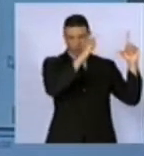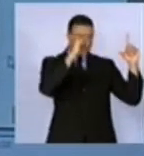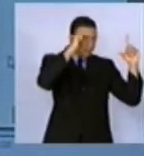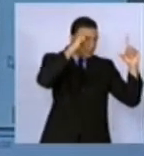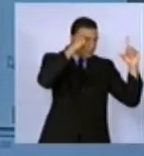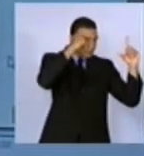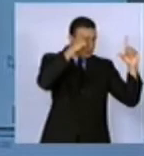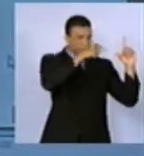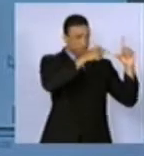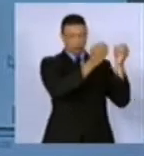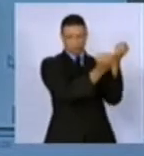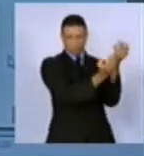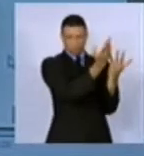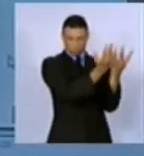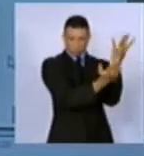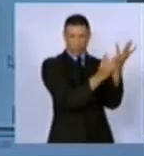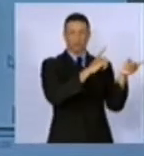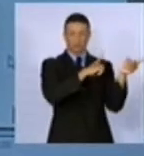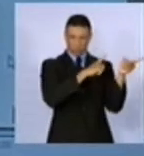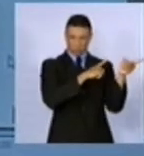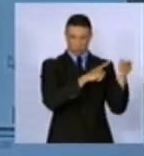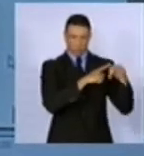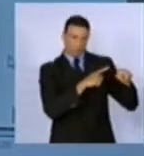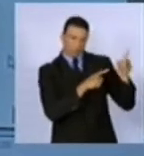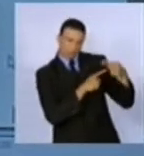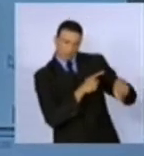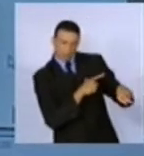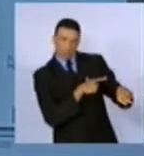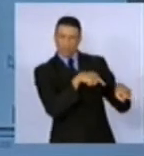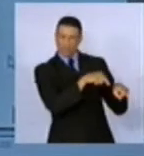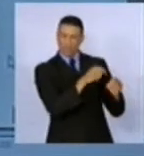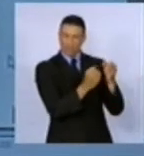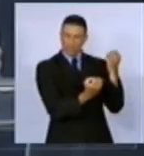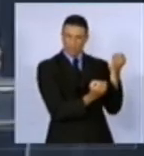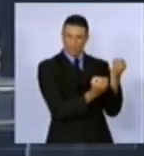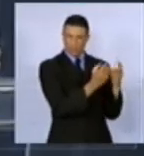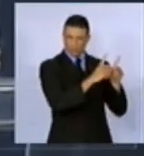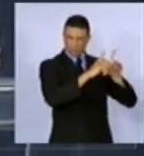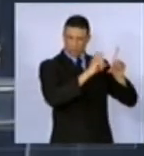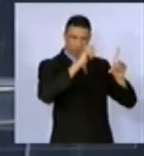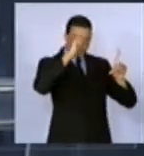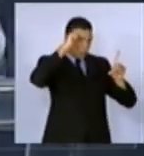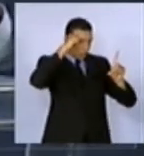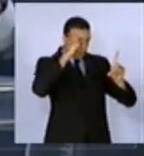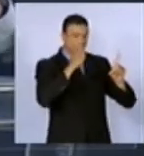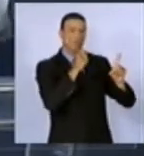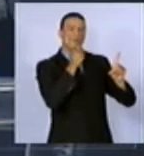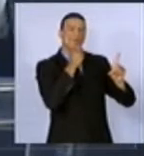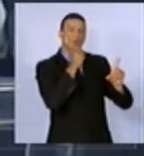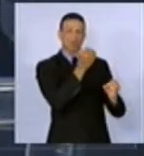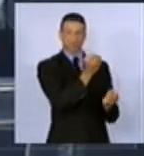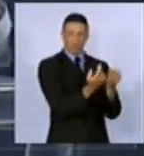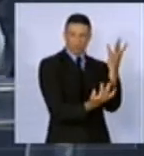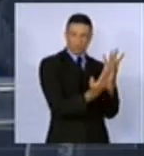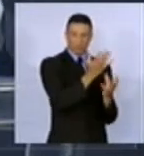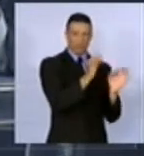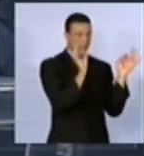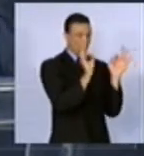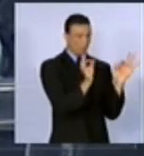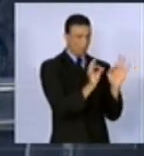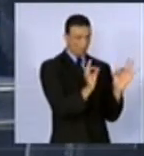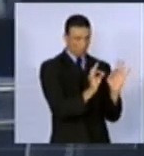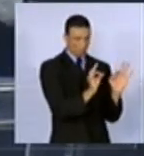bastante Clara as áreas que foram colhidas sem a prática da queima E aí então a gente faz essa análise